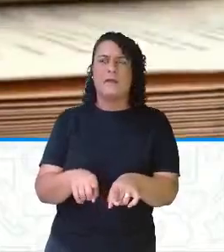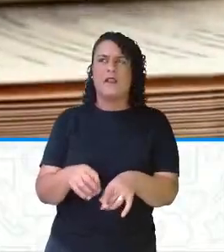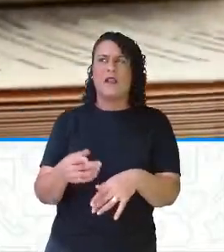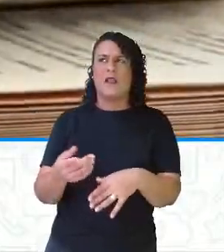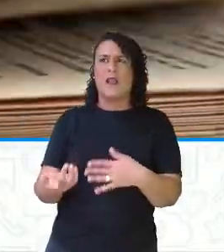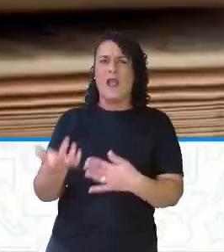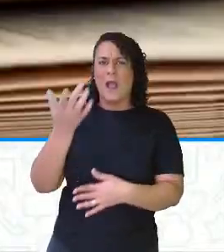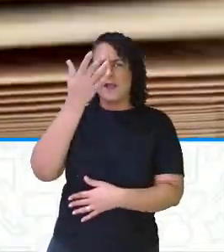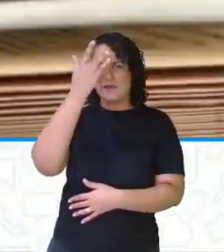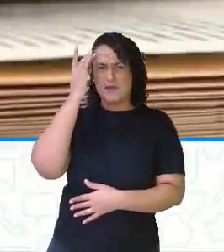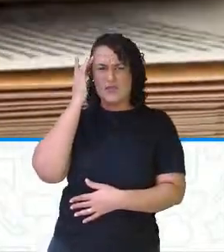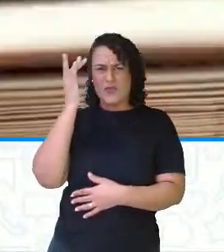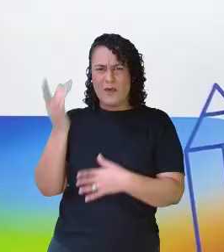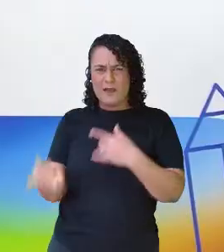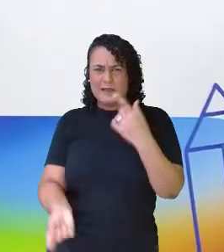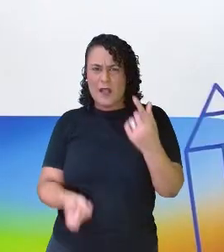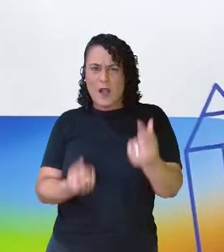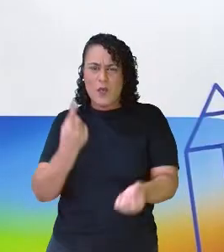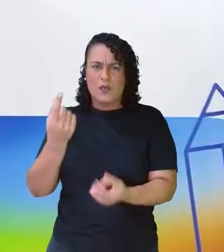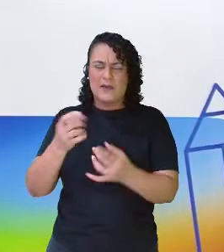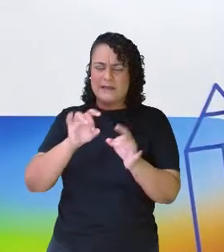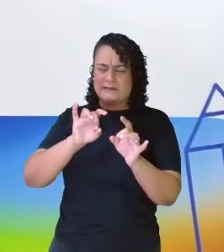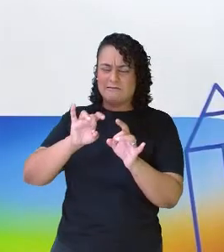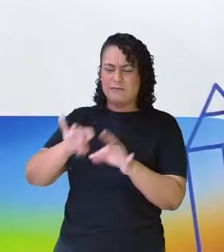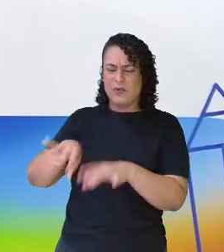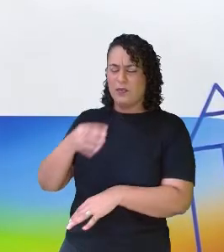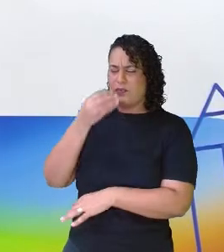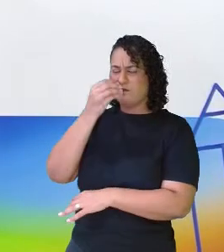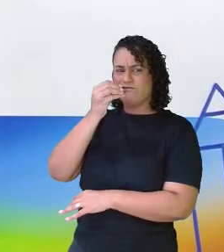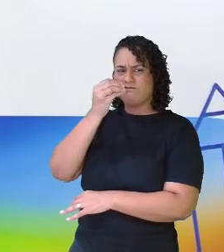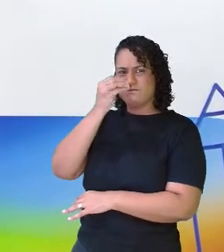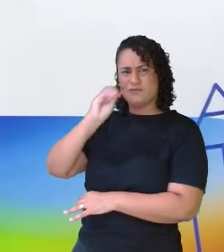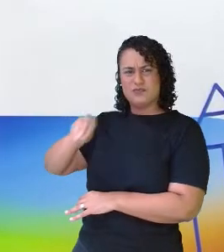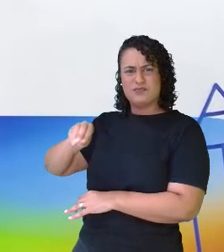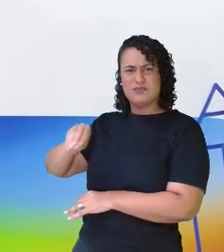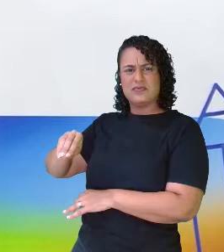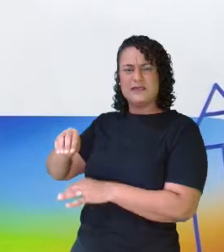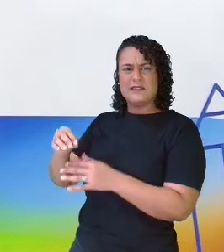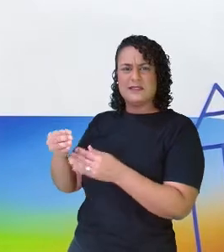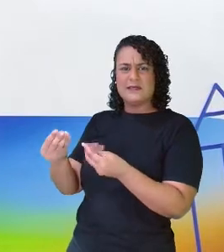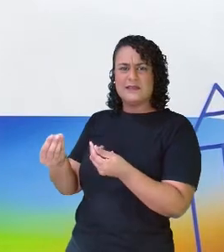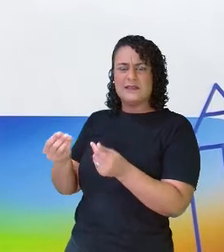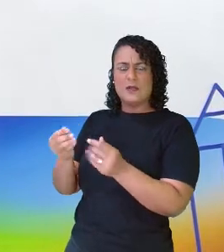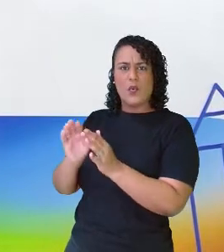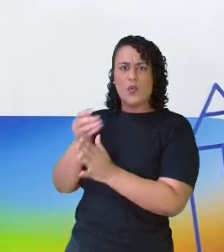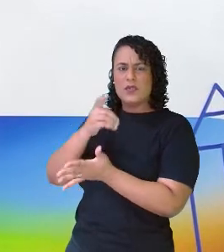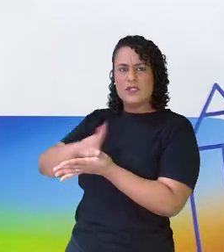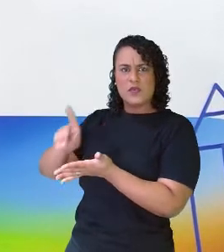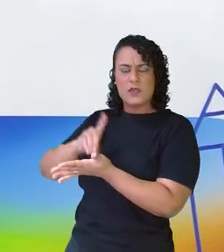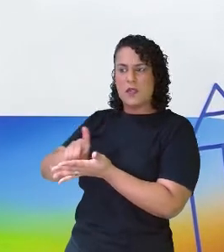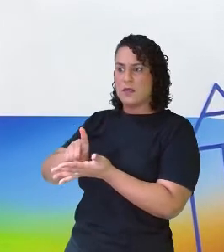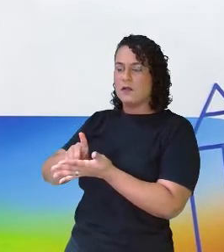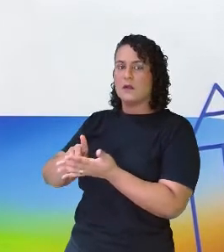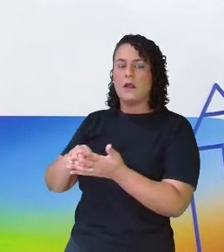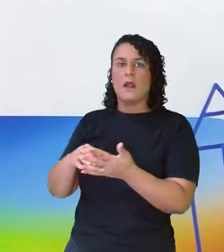lado, mas eu uso muito o dicionário. Às vezes eu tô com a dúvida de como é que escreve tal palavra. Aí